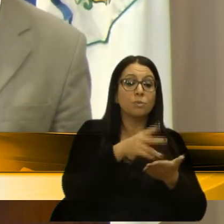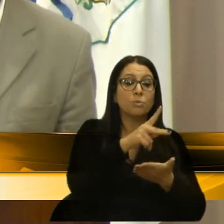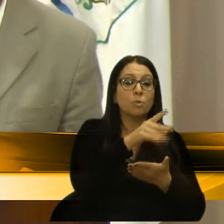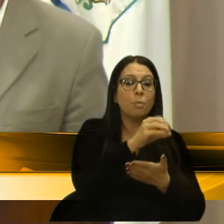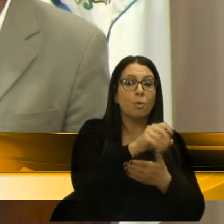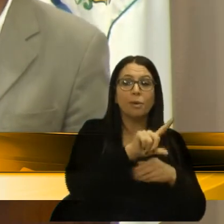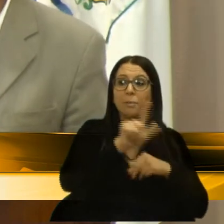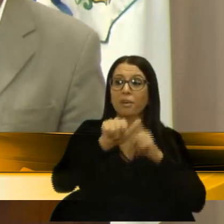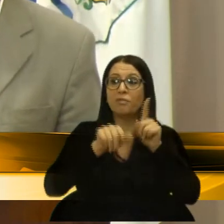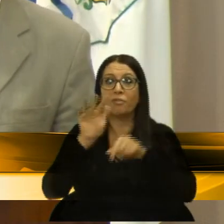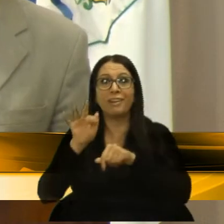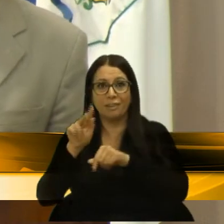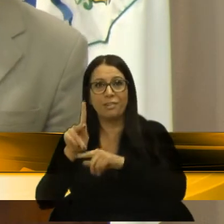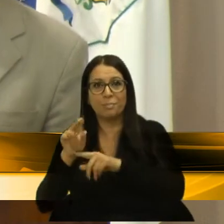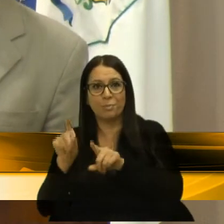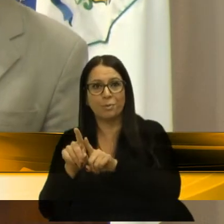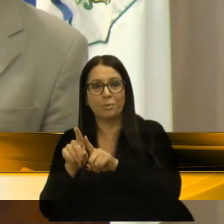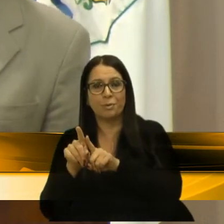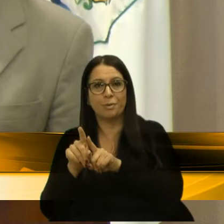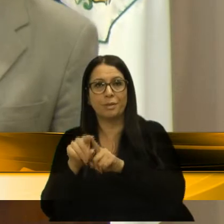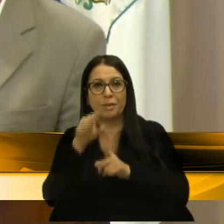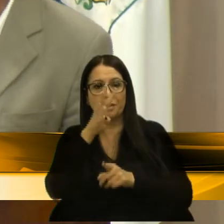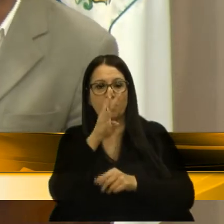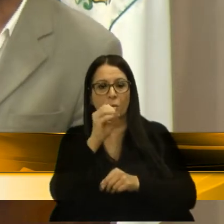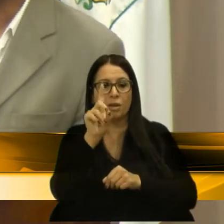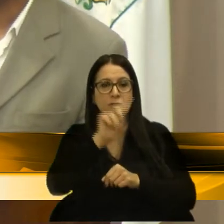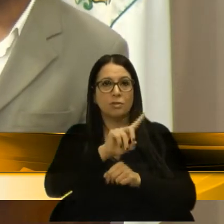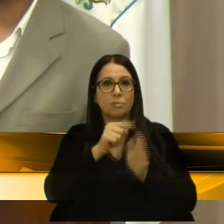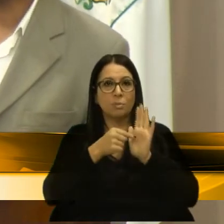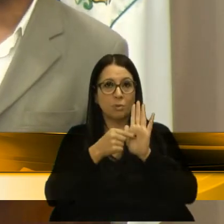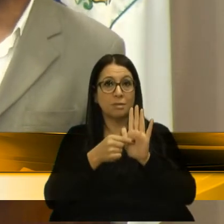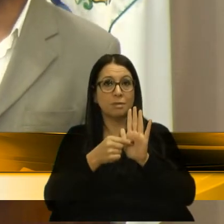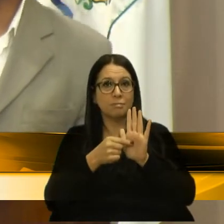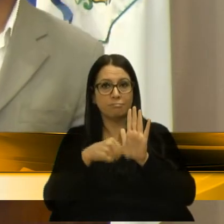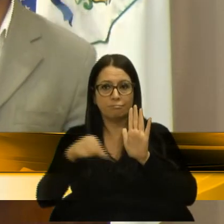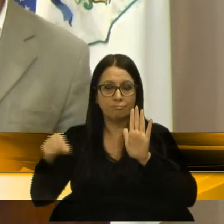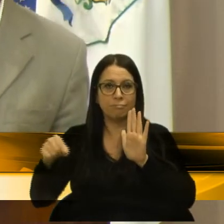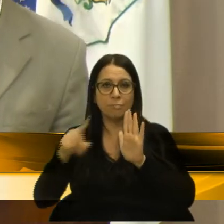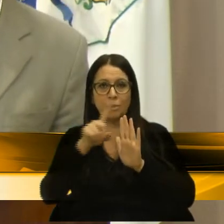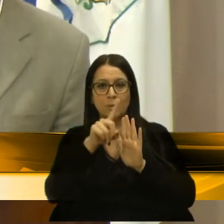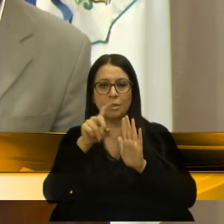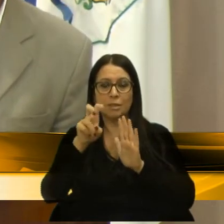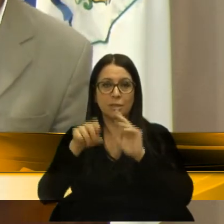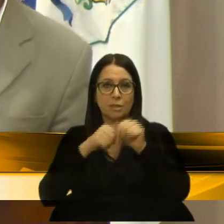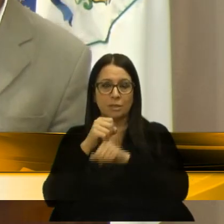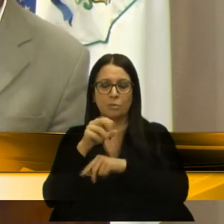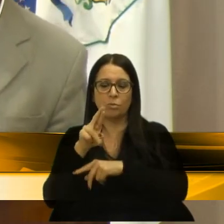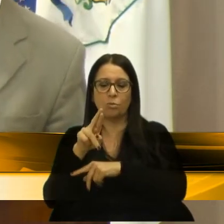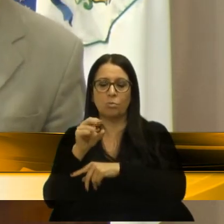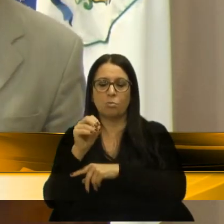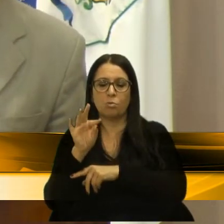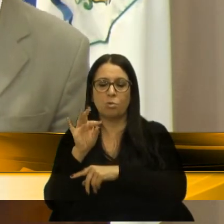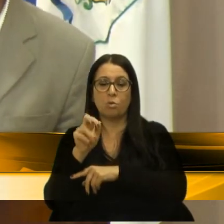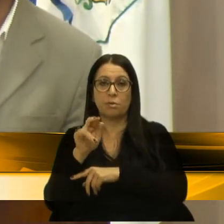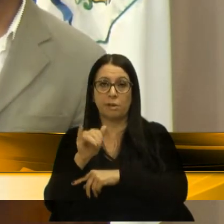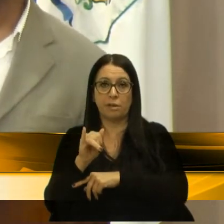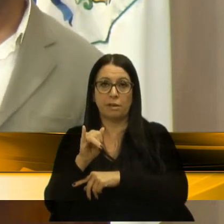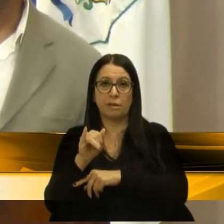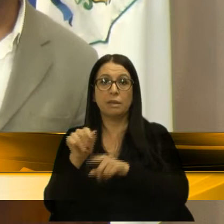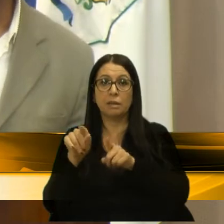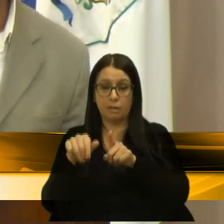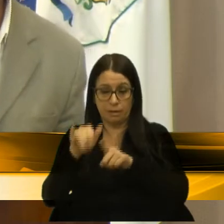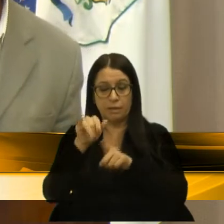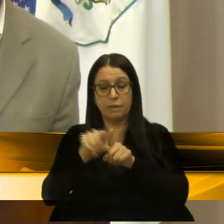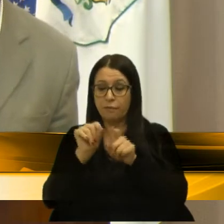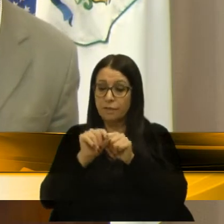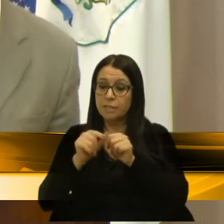Quaresma, ela tem uma simbologia para nos mostrar que isso é cíclico. Os 115 anos do Rotary, que vem tentando fazer o bem, assim como a